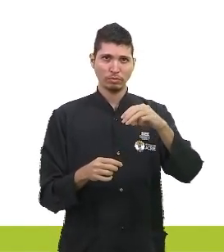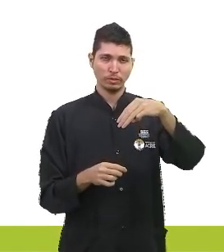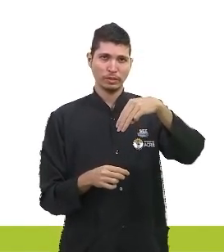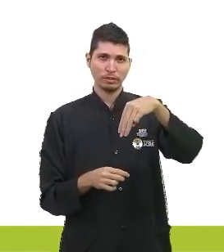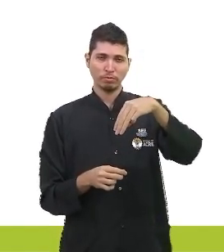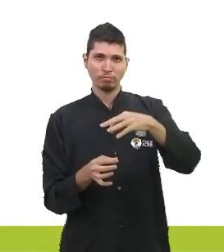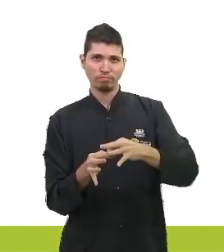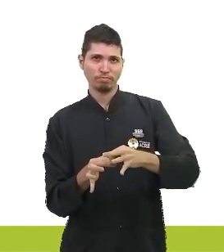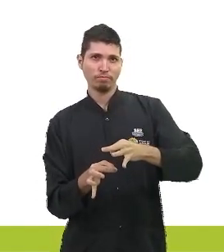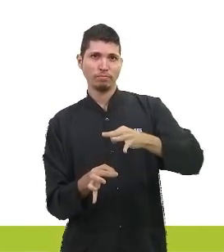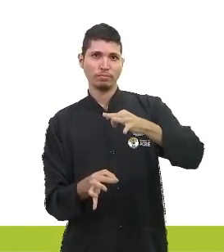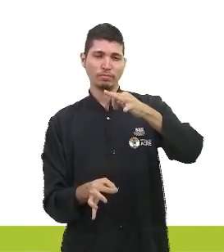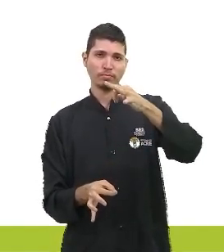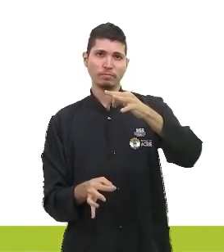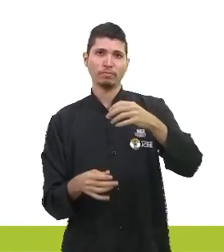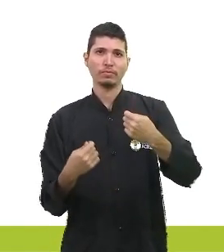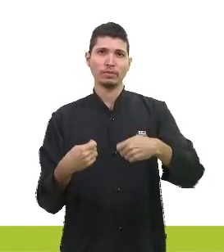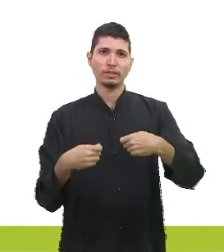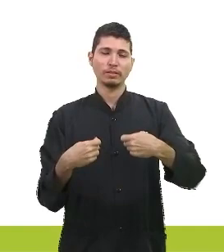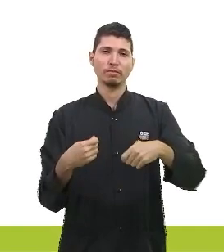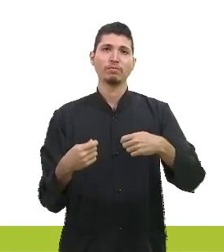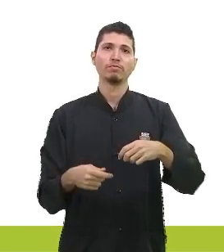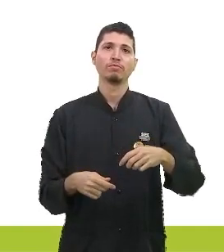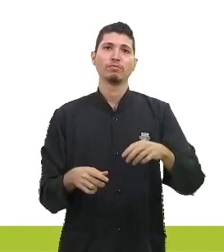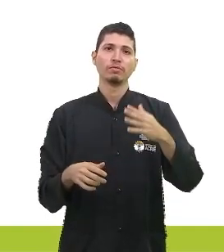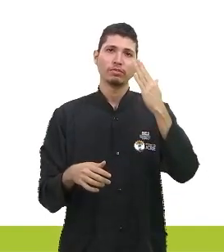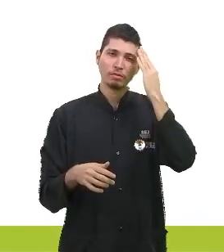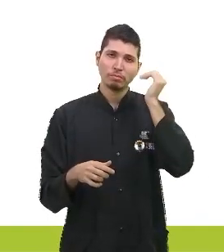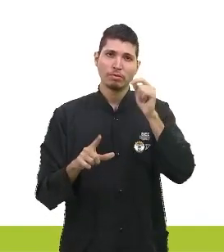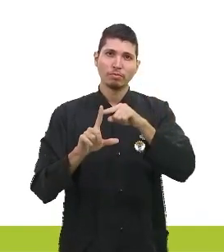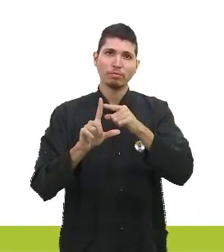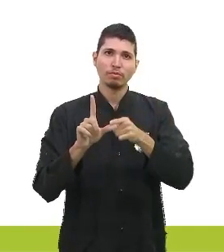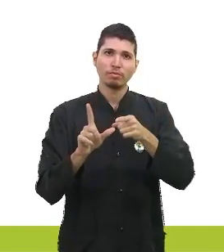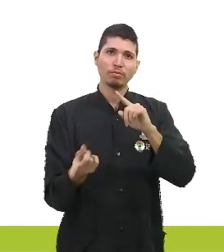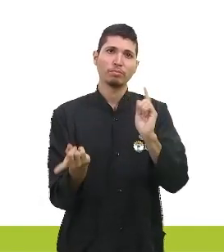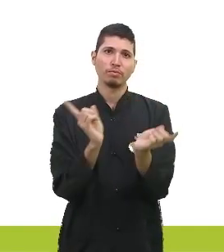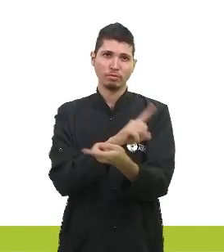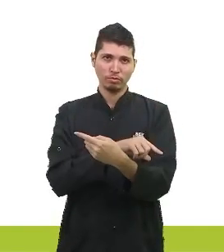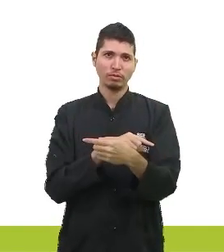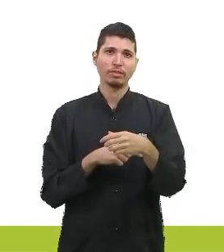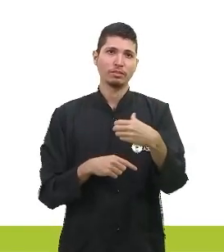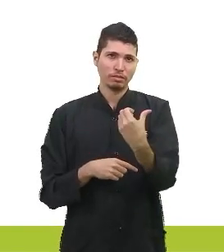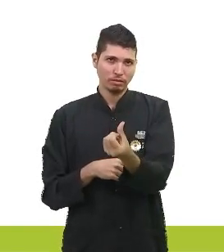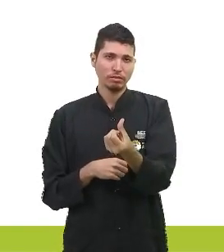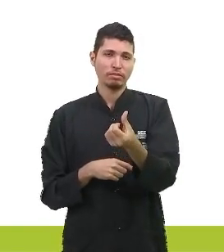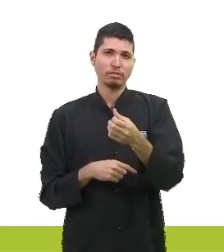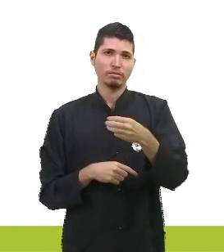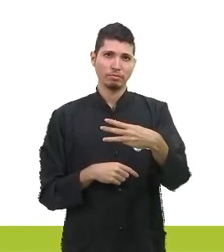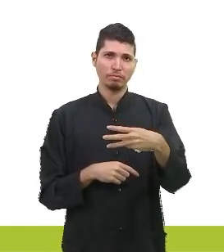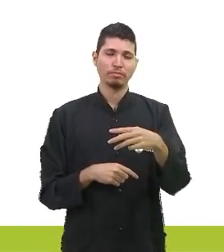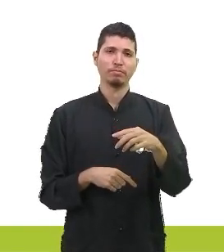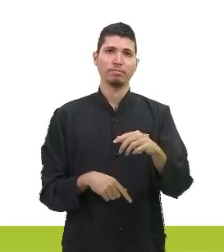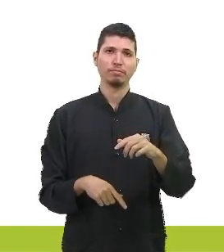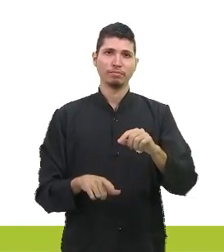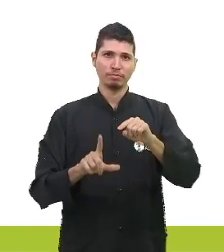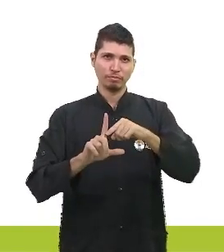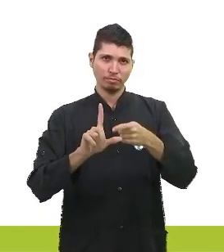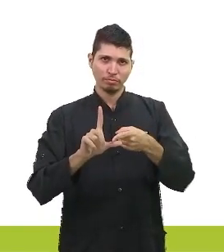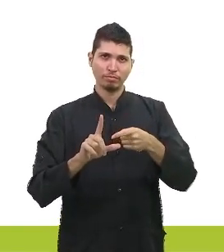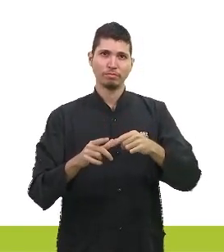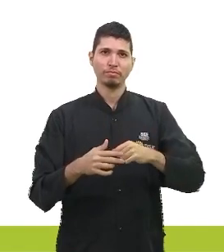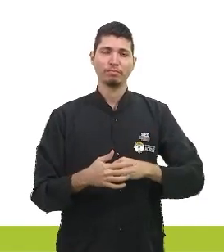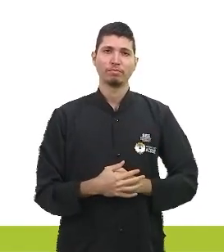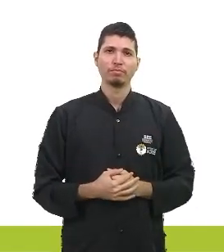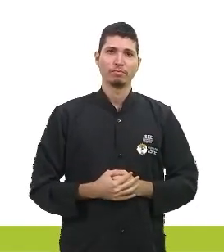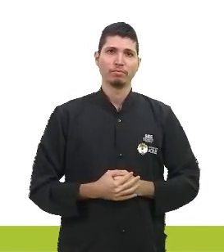aqui, eu preciso conhecer o ângulo oposto a ele. Está aqui, é 63 graus. Se eu tiver esses elementos, então eu consigo determinar a altura